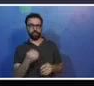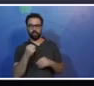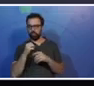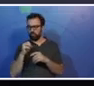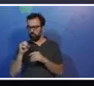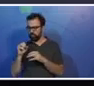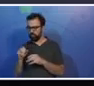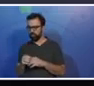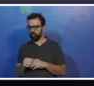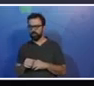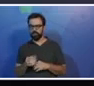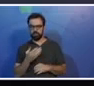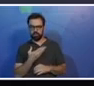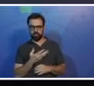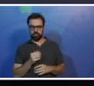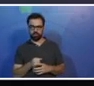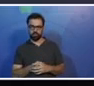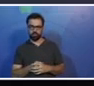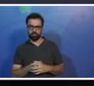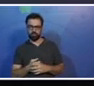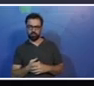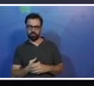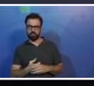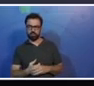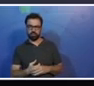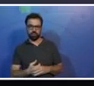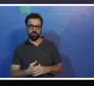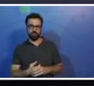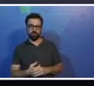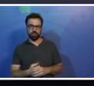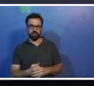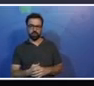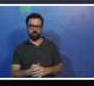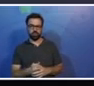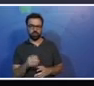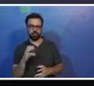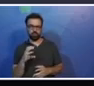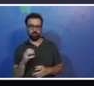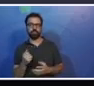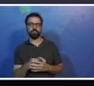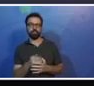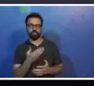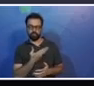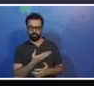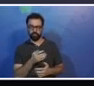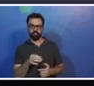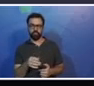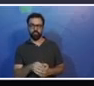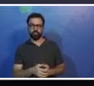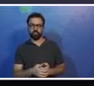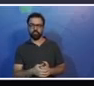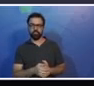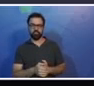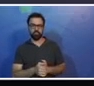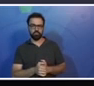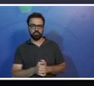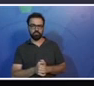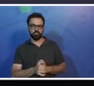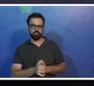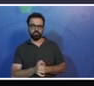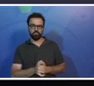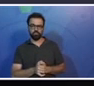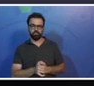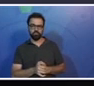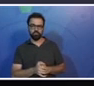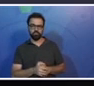expulsão, crença, carniça, ilusão. C: diversão, apreensão,